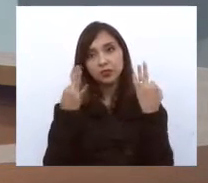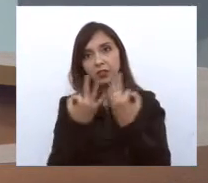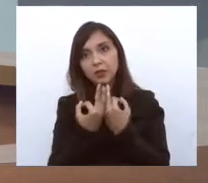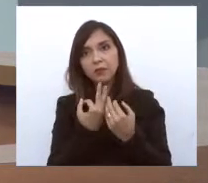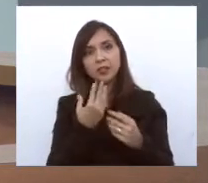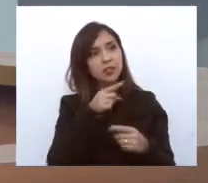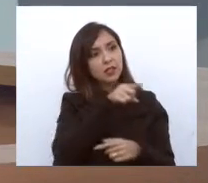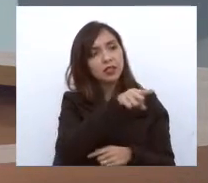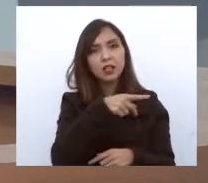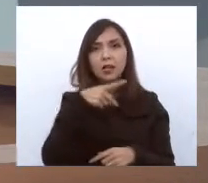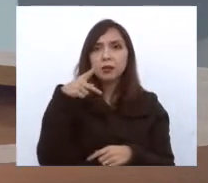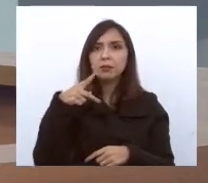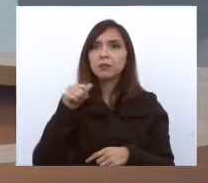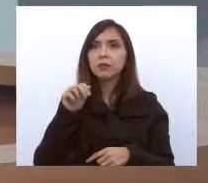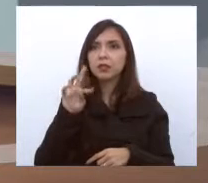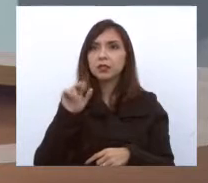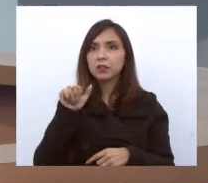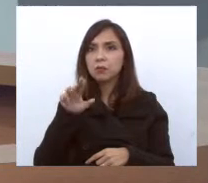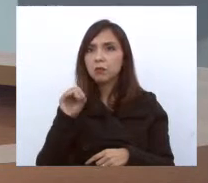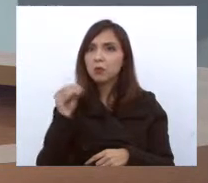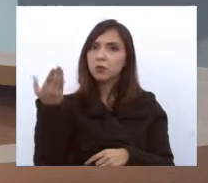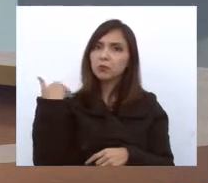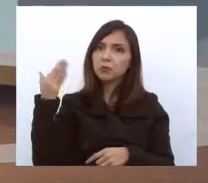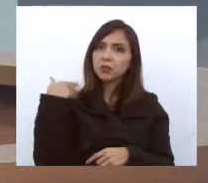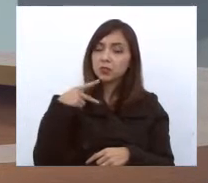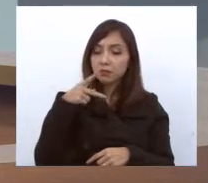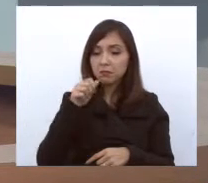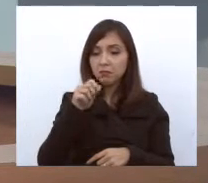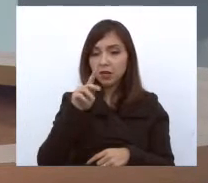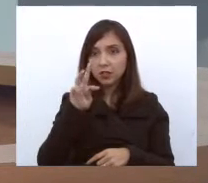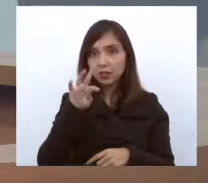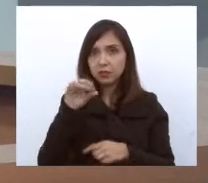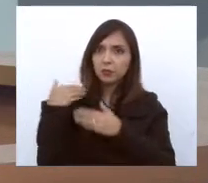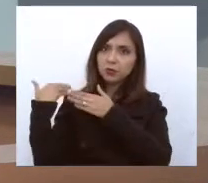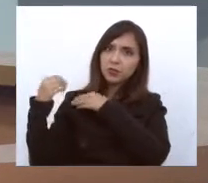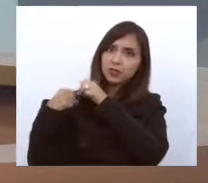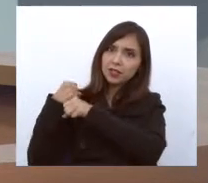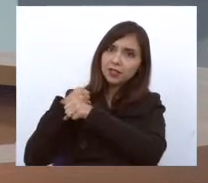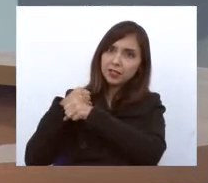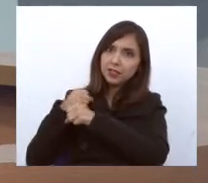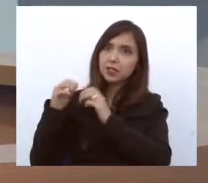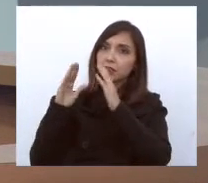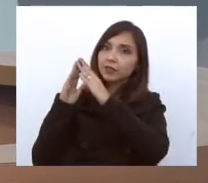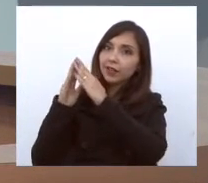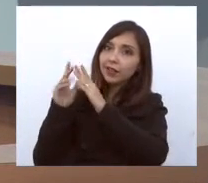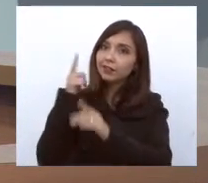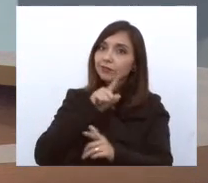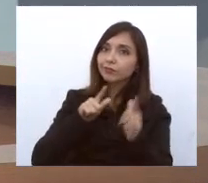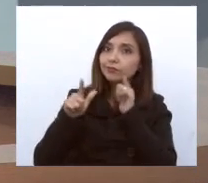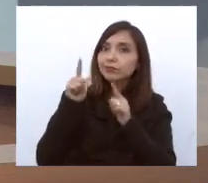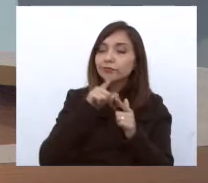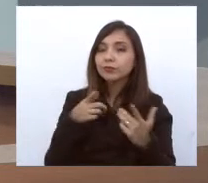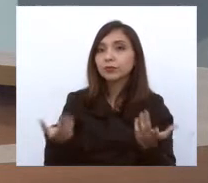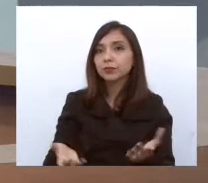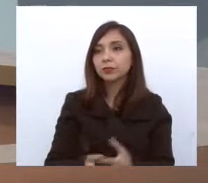o patrimônio que ele adquiriu. Quando eu digo patrimônio, é o seu carrinho, a sua casinha. E nós vamos